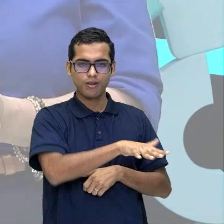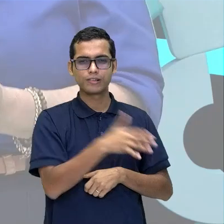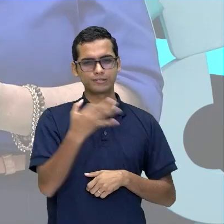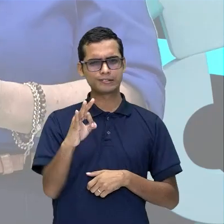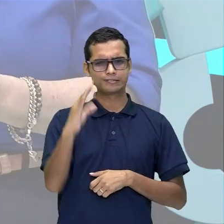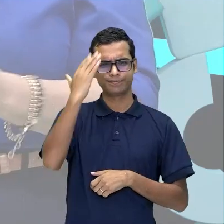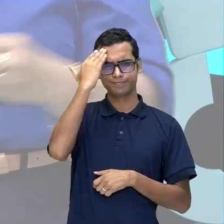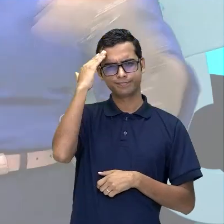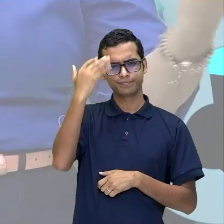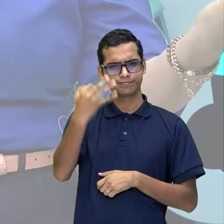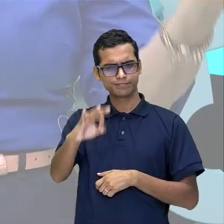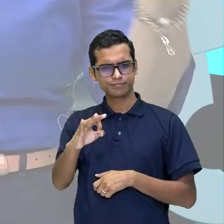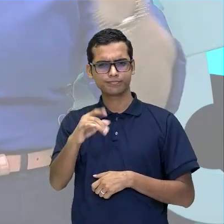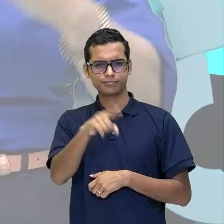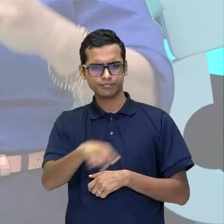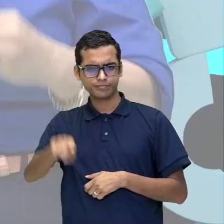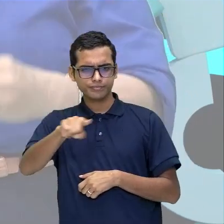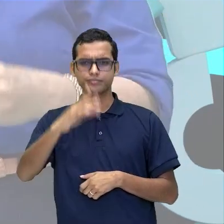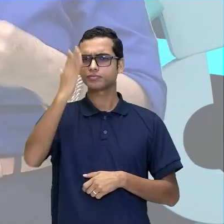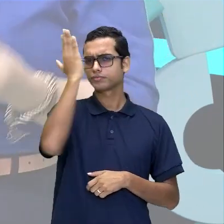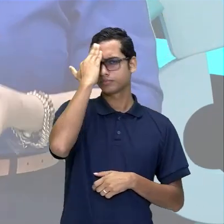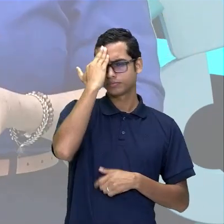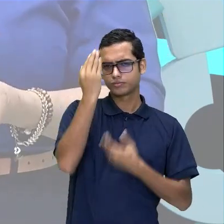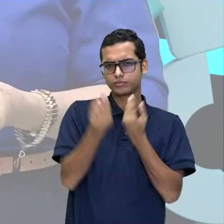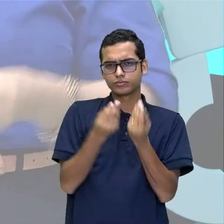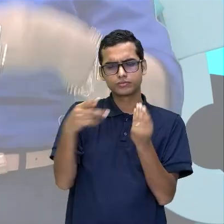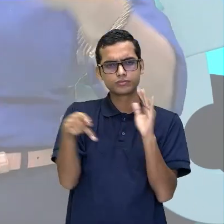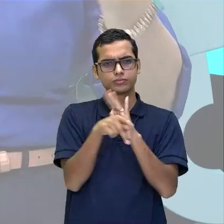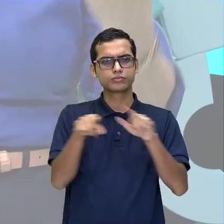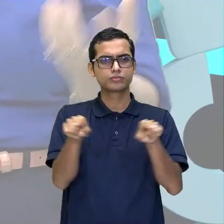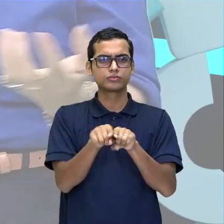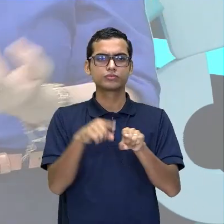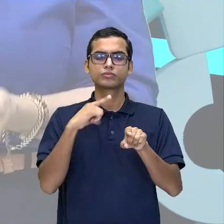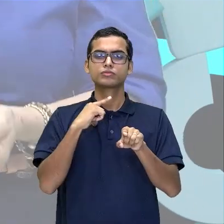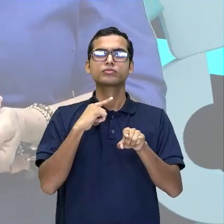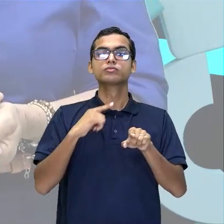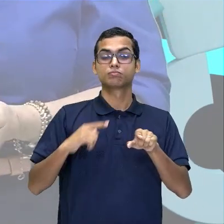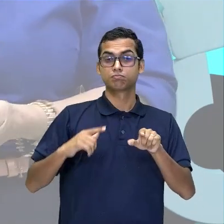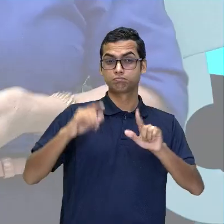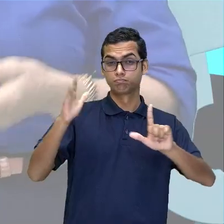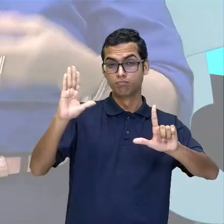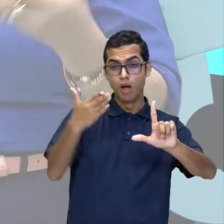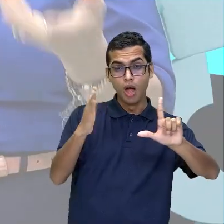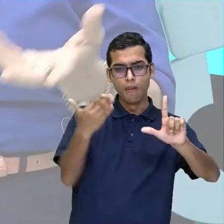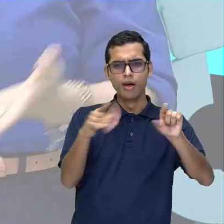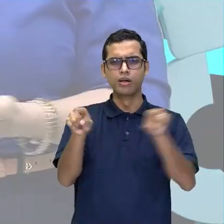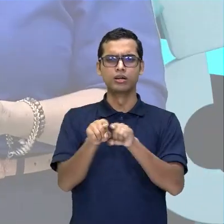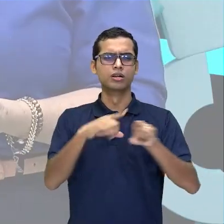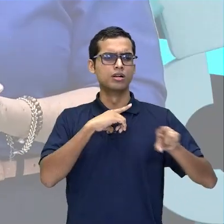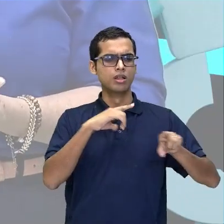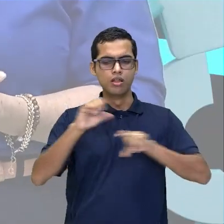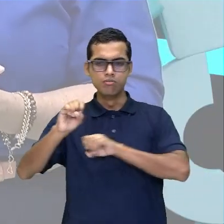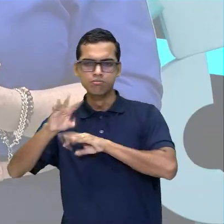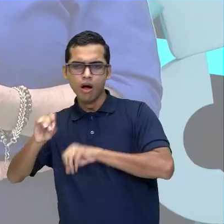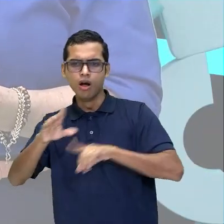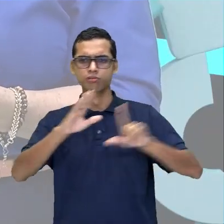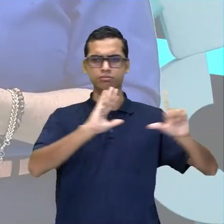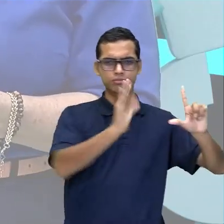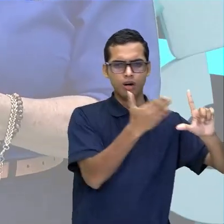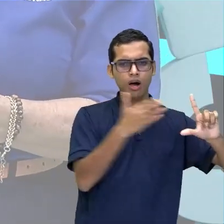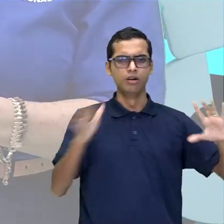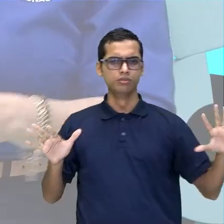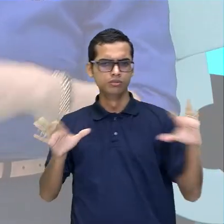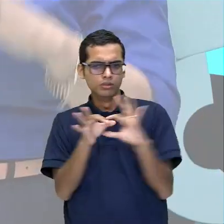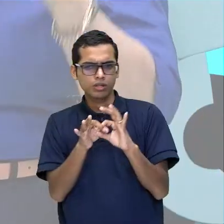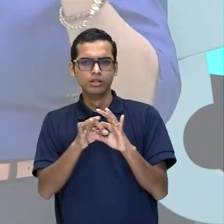entendeu muito bem essa relação da hipermídia e educação, essas contribuições que nós podemos encontrar.